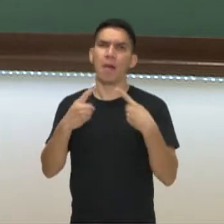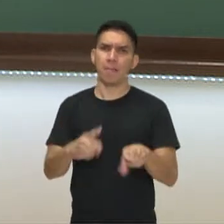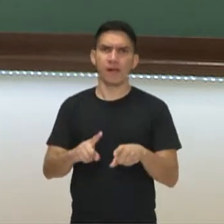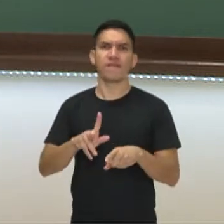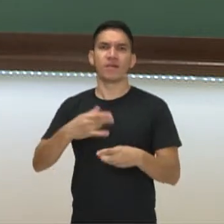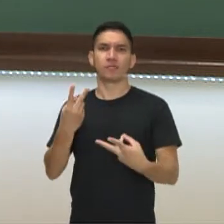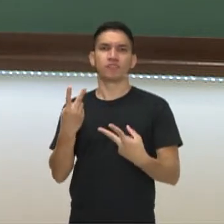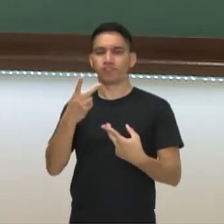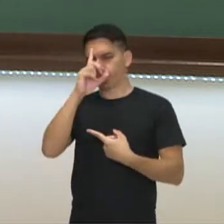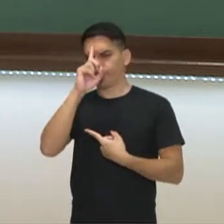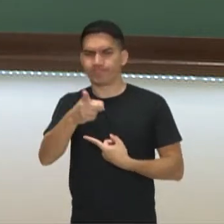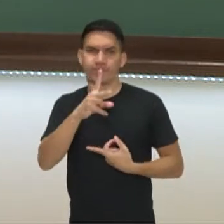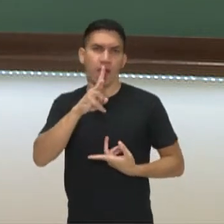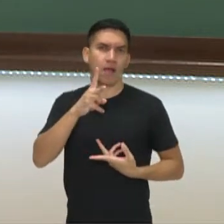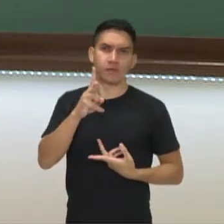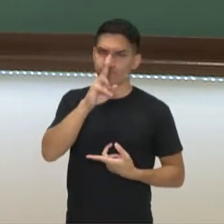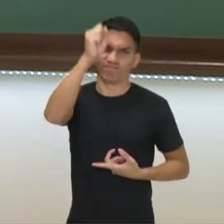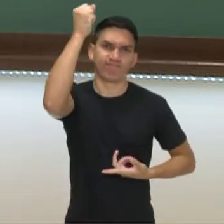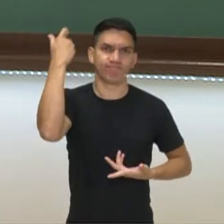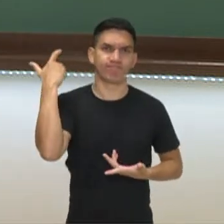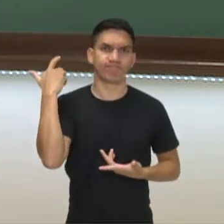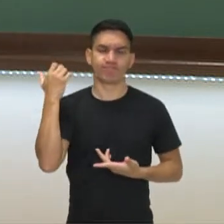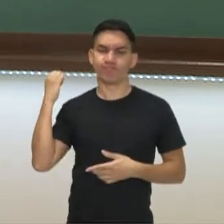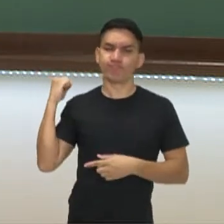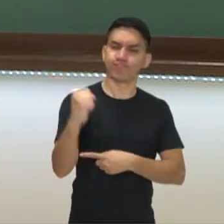força, né, tende a ser, né,